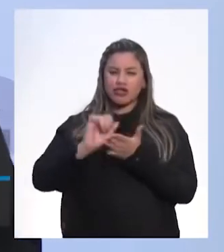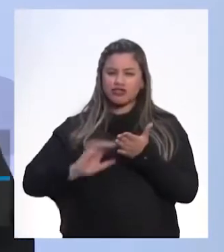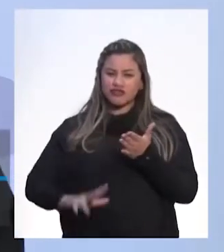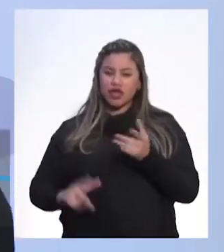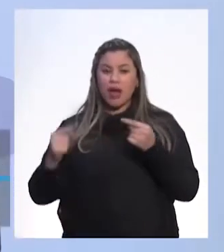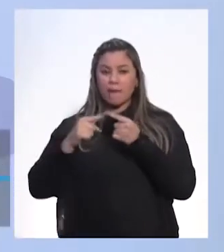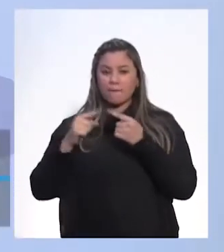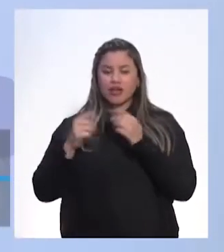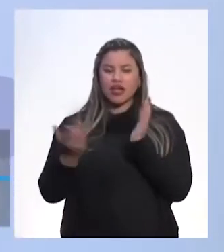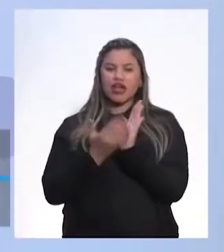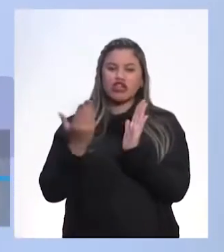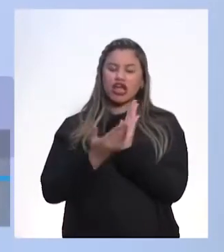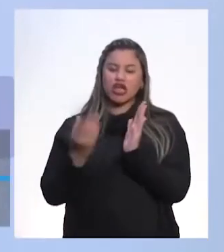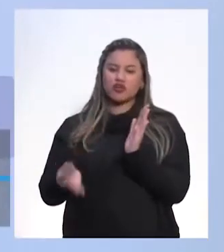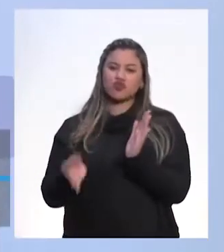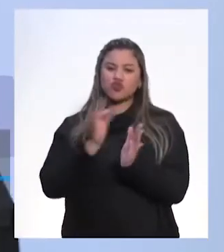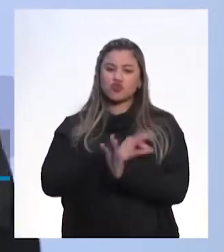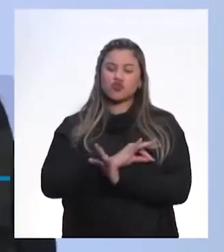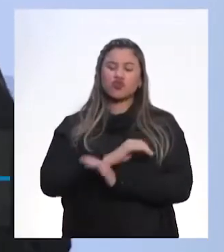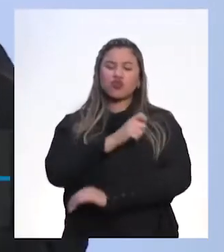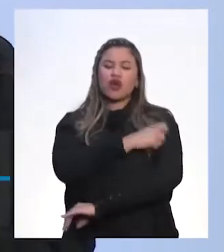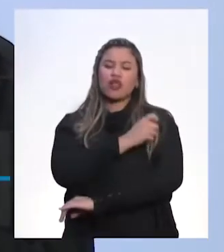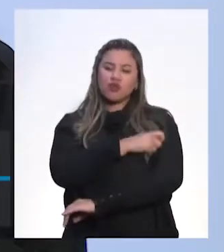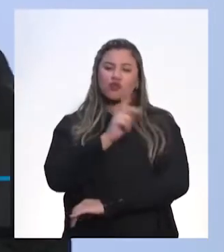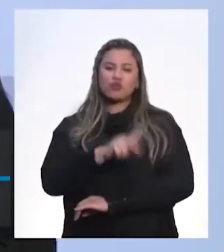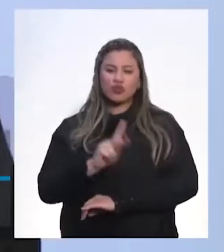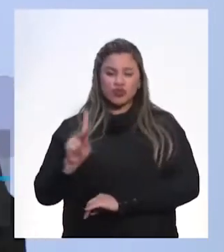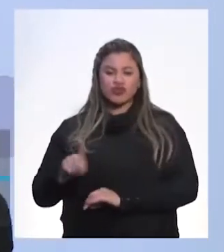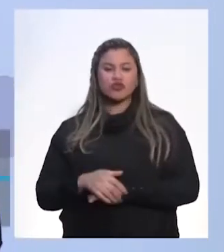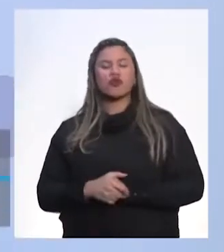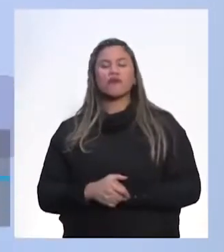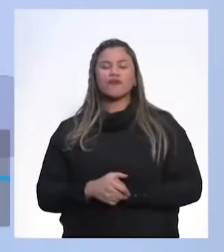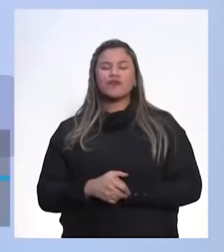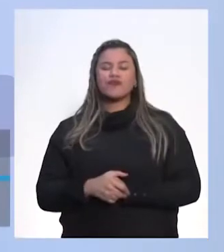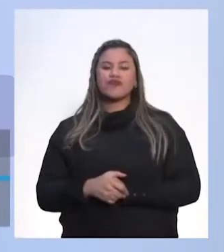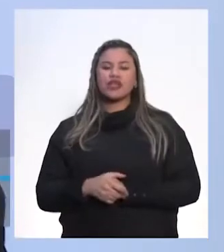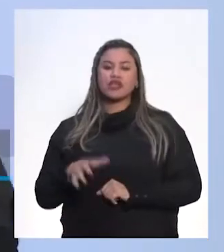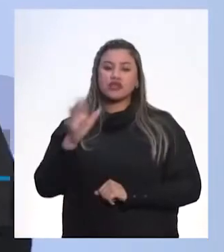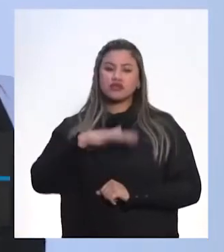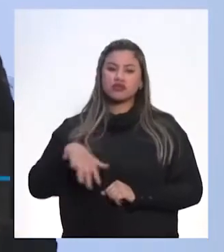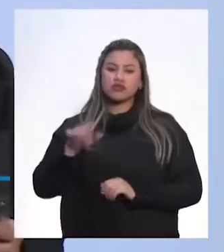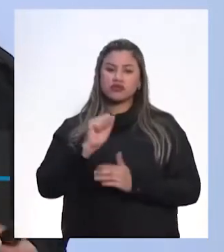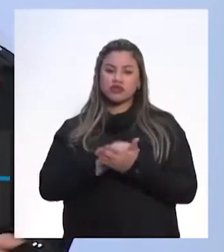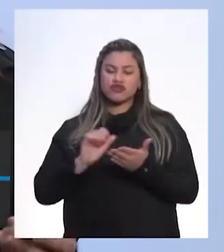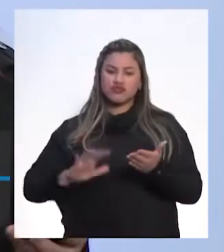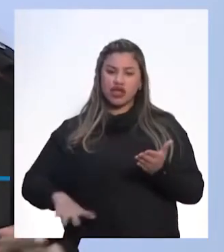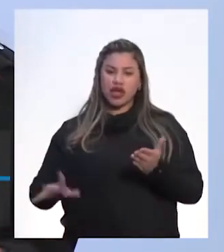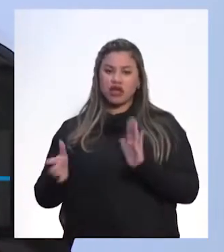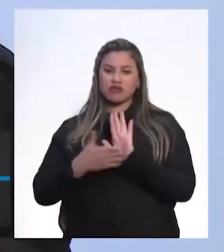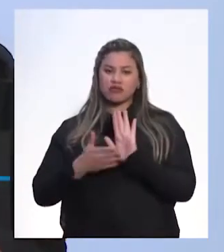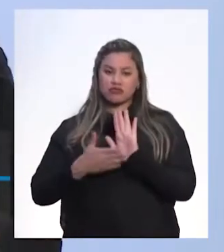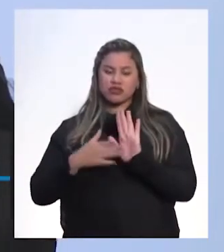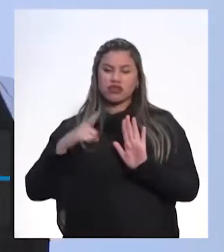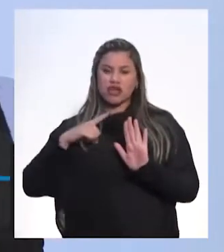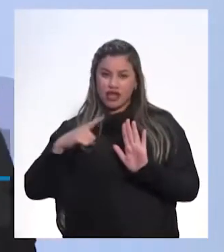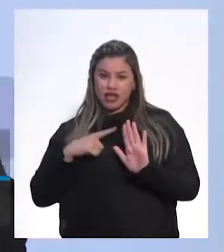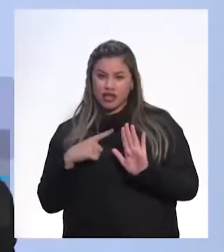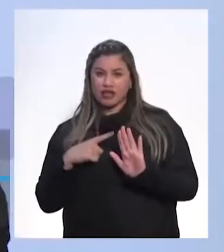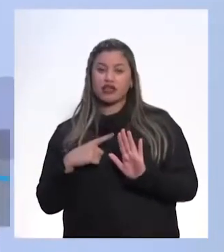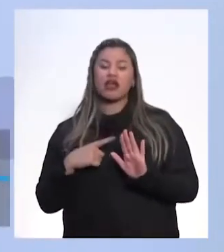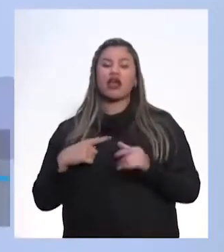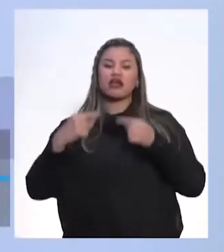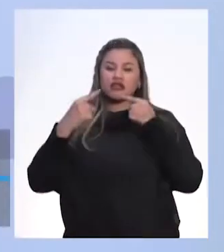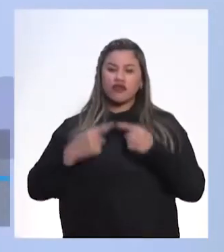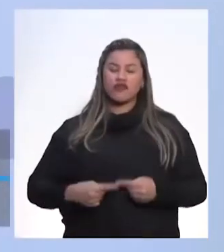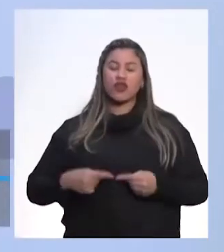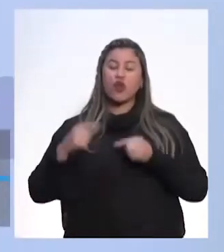recorte do caderno do aluno e do professor, tá certo? E todas as atividades que a gente propõe aqui, os desafios, né, eles são